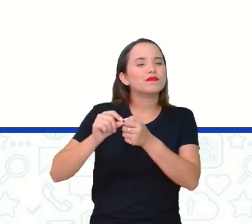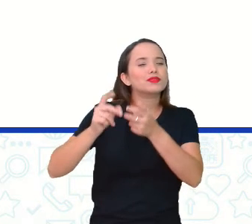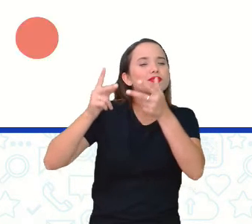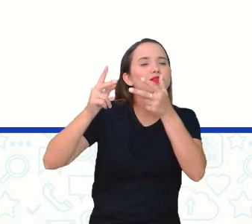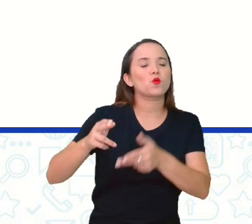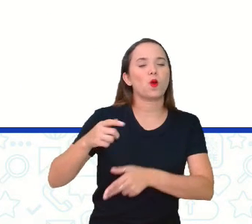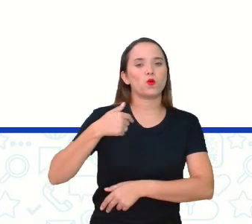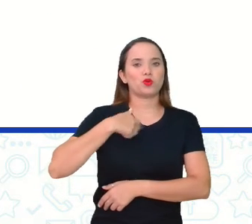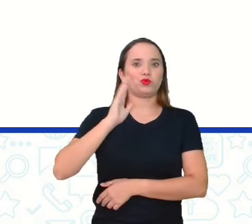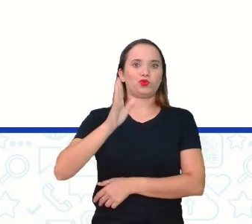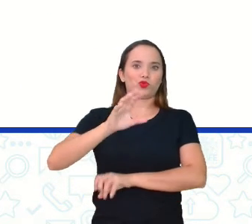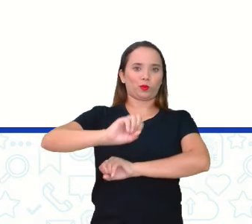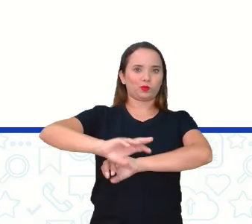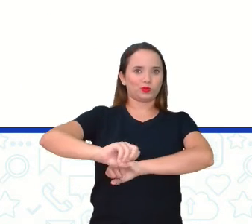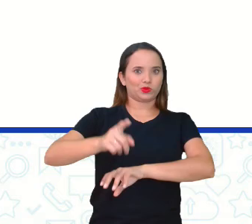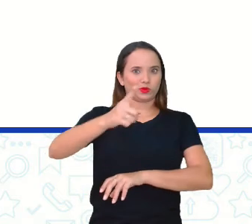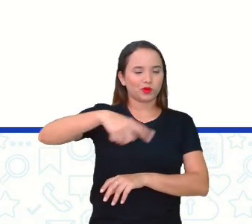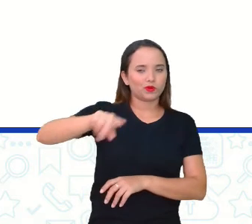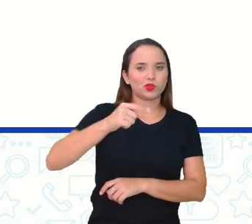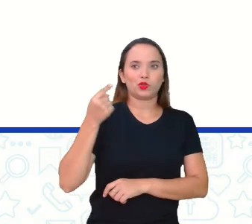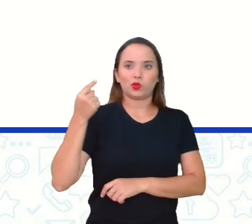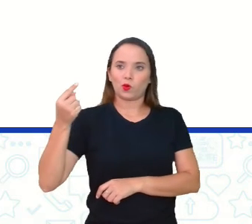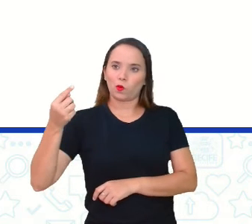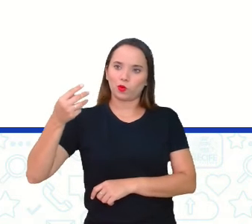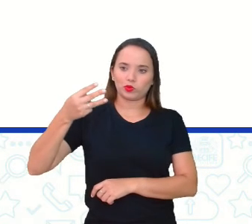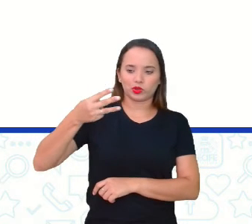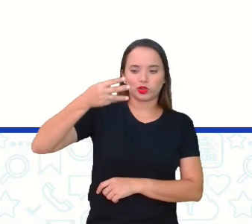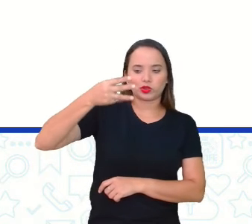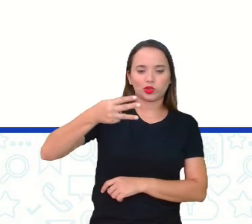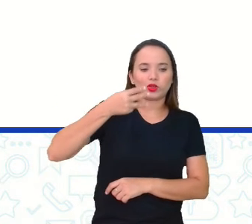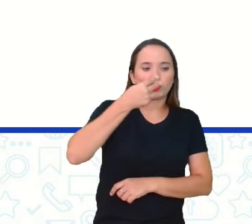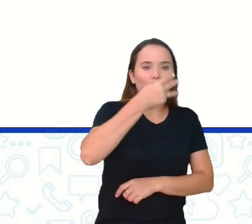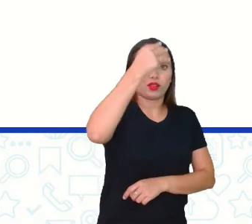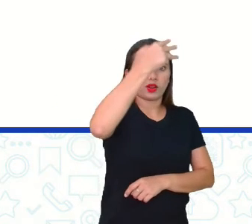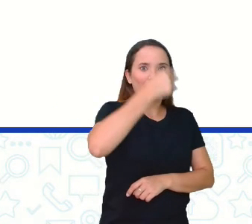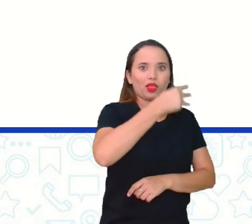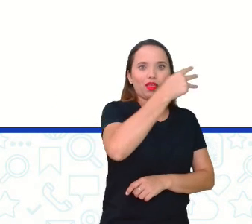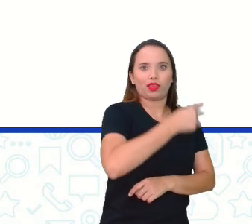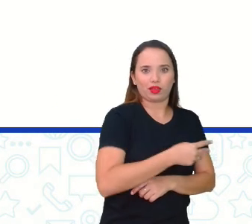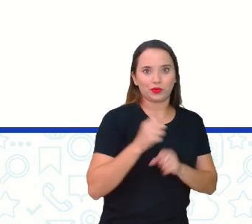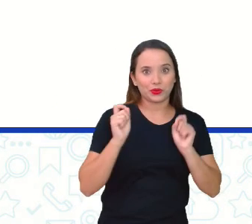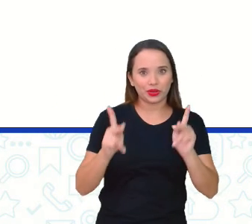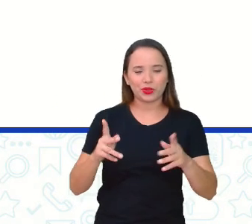de uma bolinha para 2, de uma bolinha para 3. Tá certo?